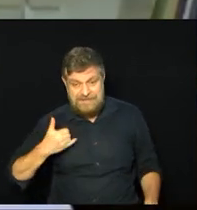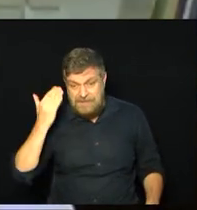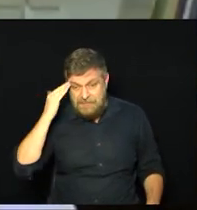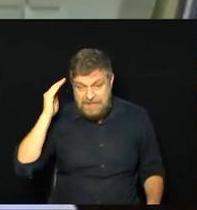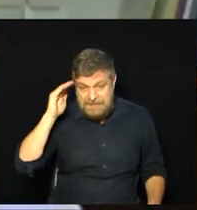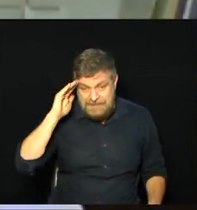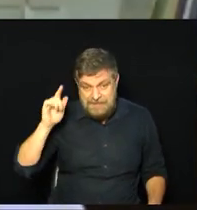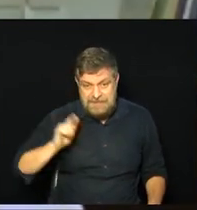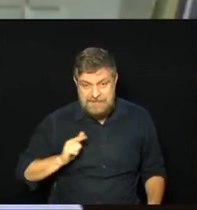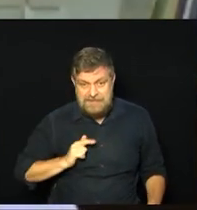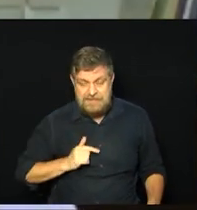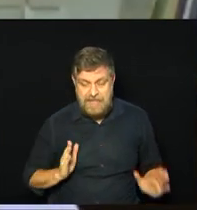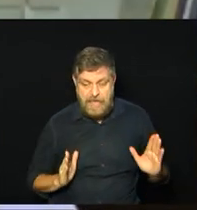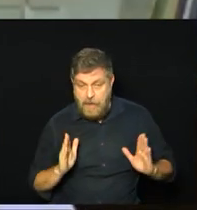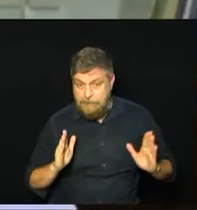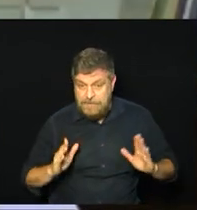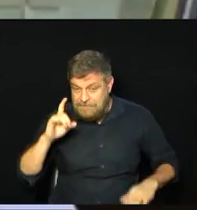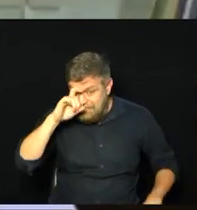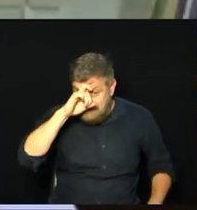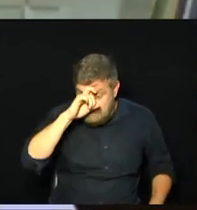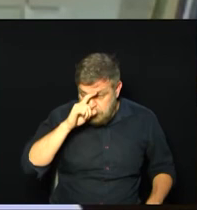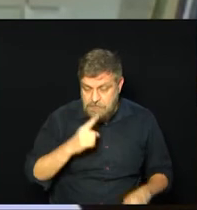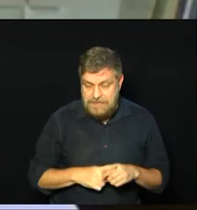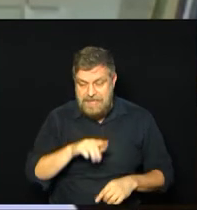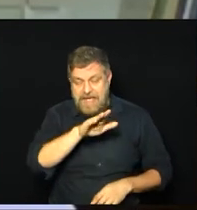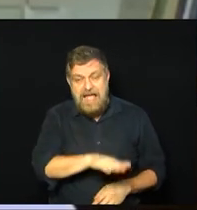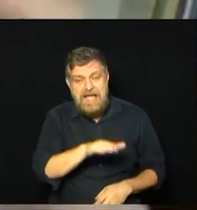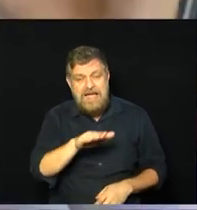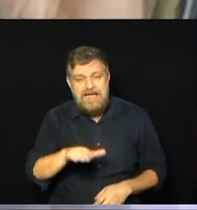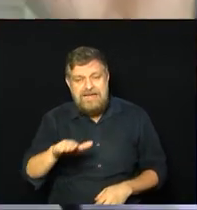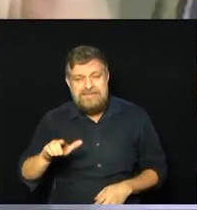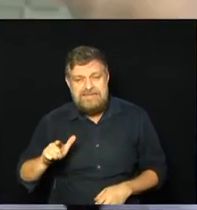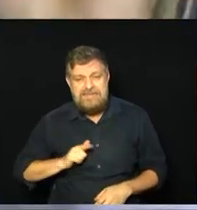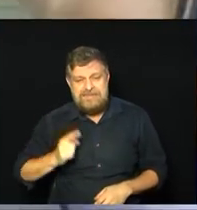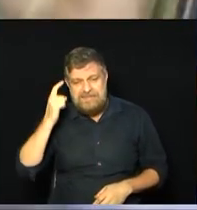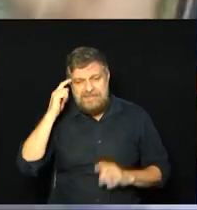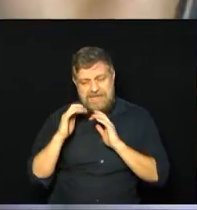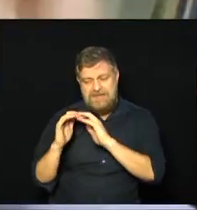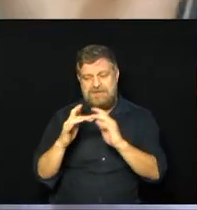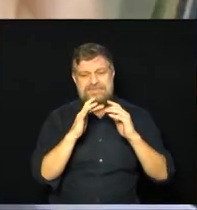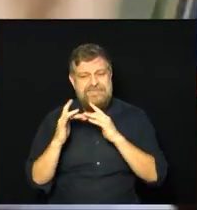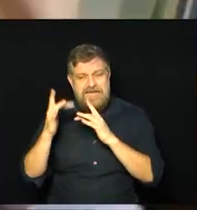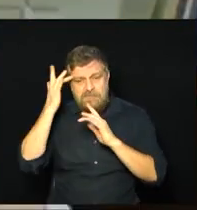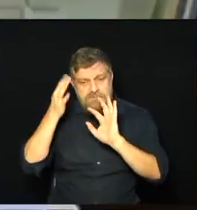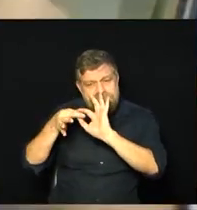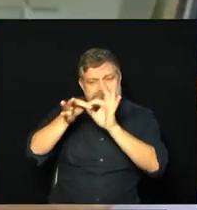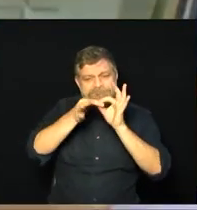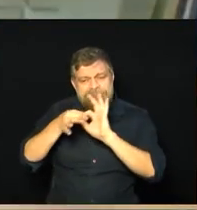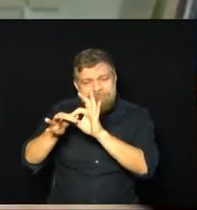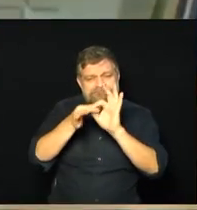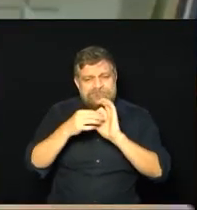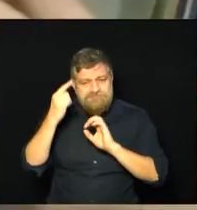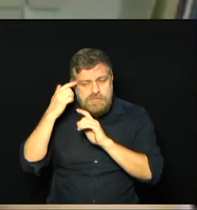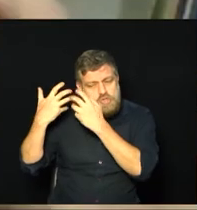é chamado um período crítico. É onde a criança está formando sinapses, conexões neuronais o tempo